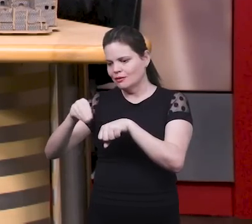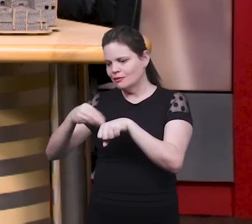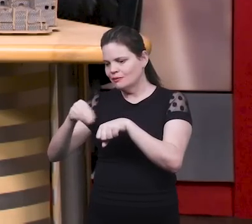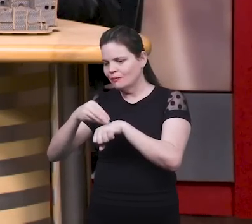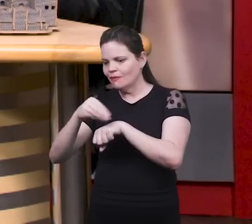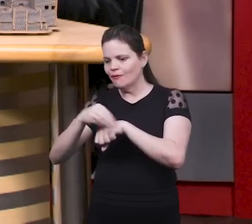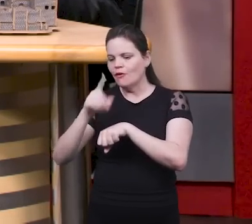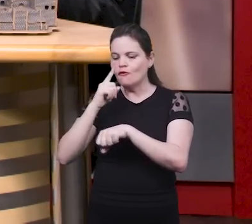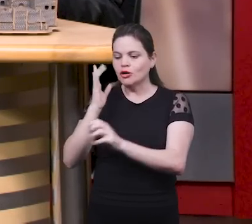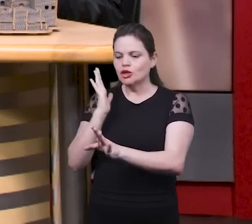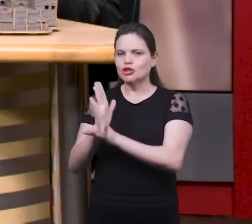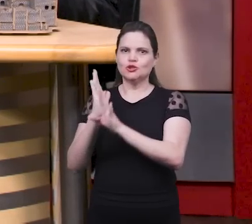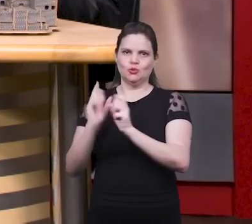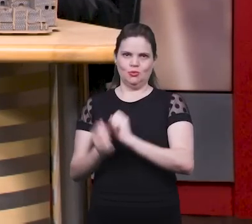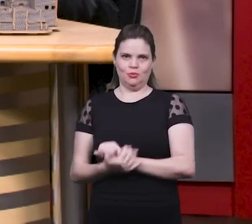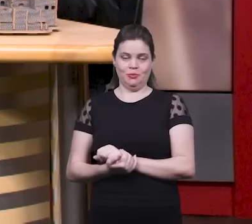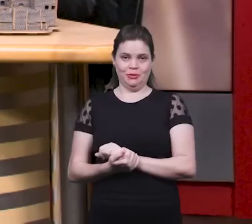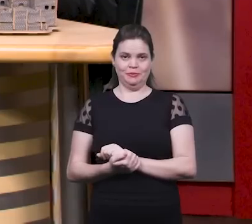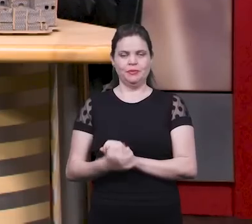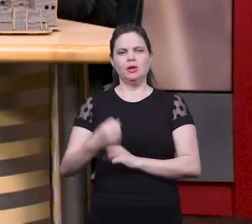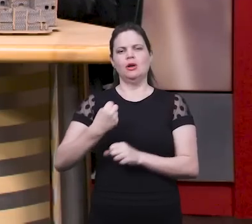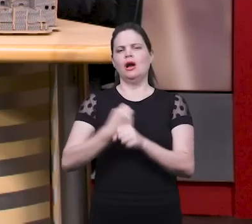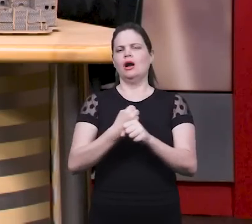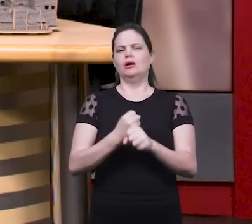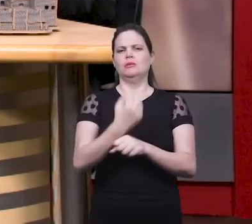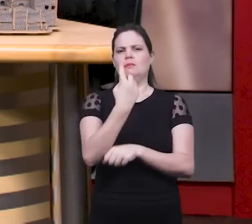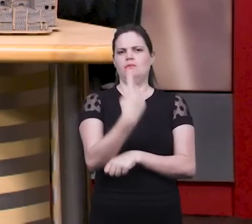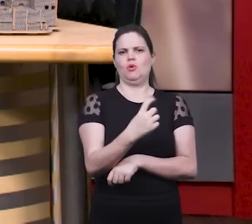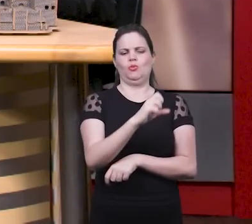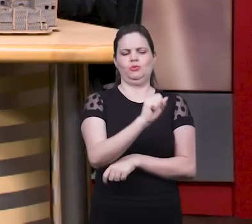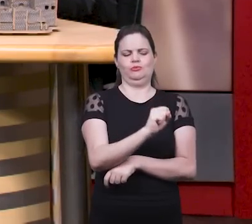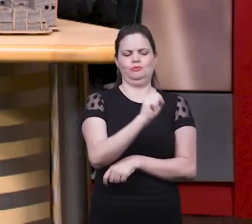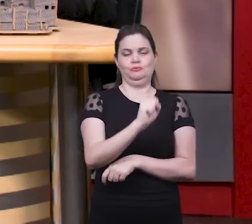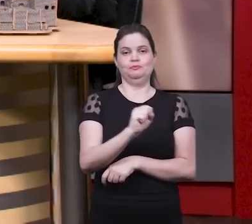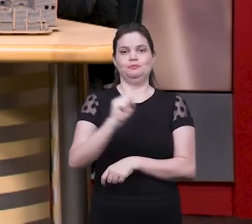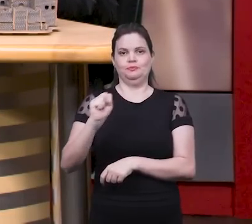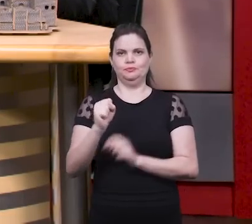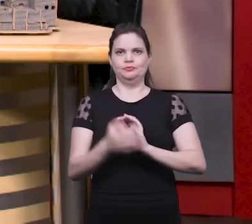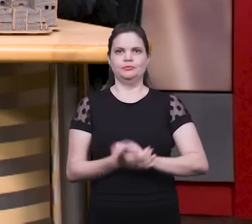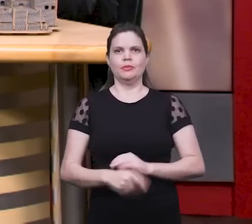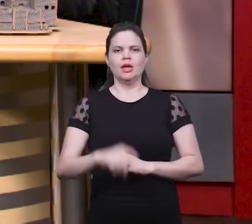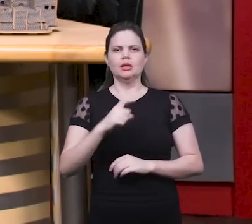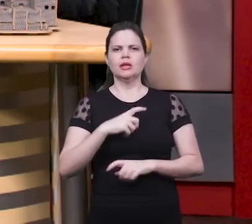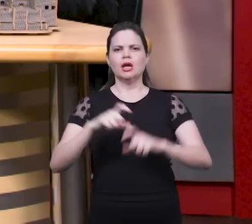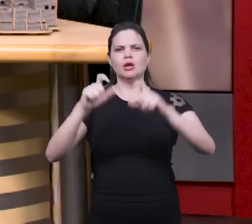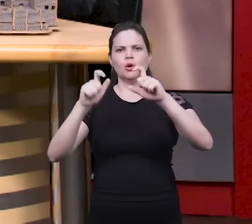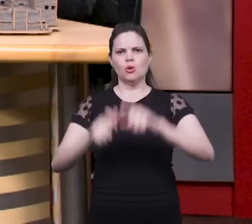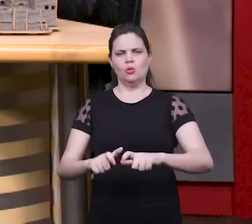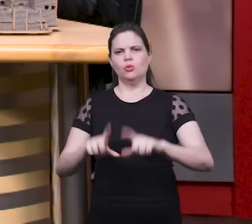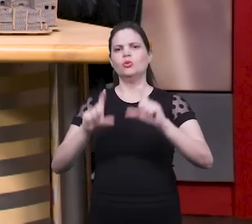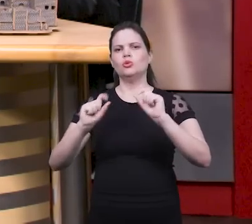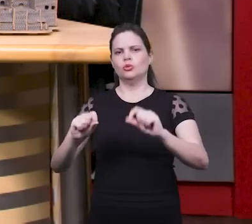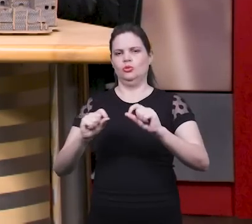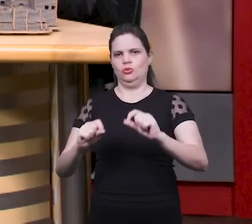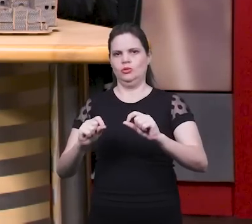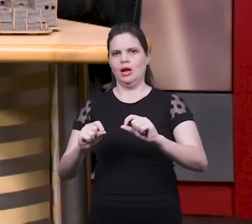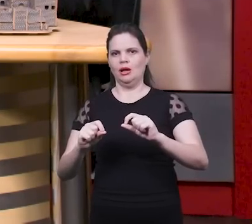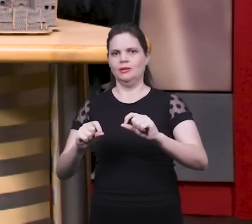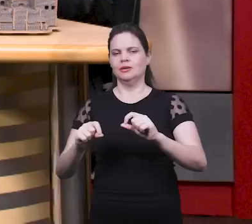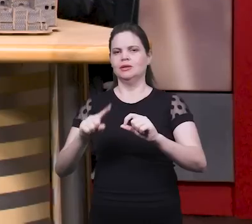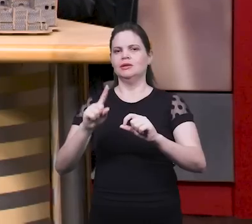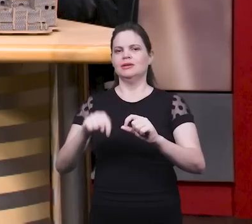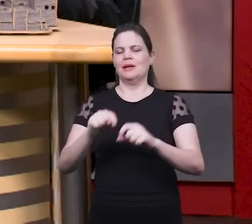1888. Aqui tem uma basílica chamada Santa Ana, e tem o pátio dessa basílica, e do lado